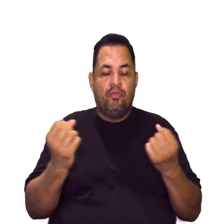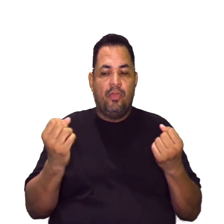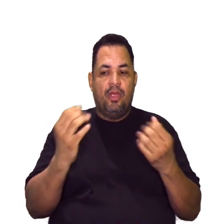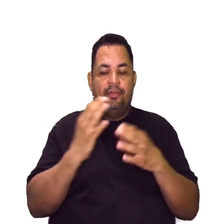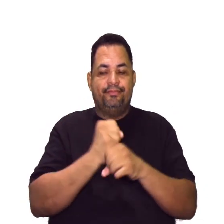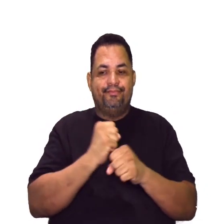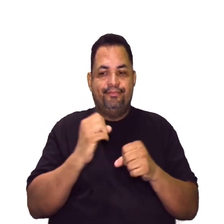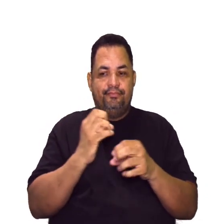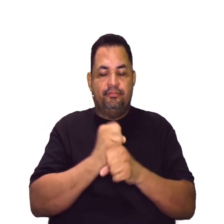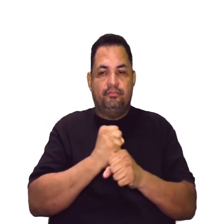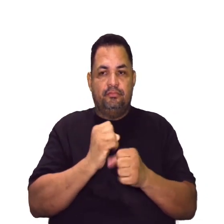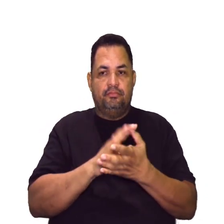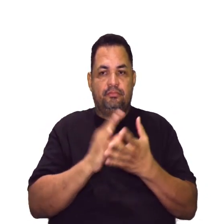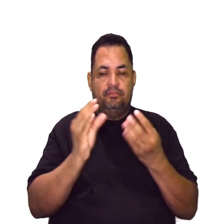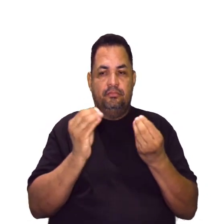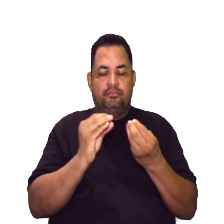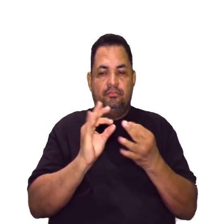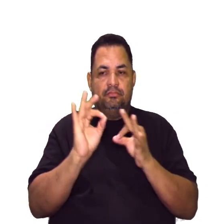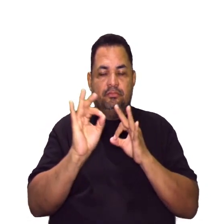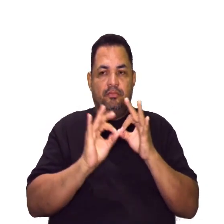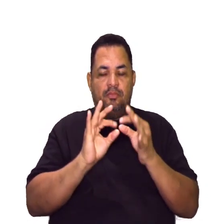a geometria de uma molécula,